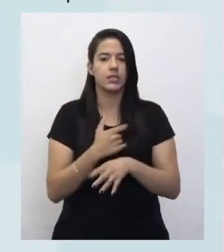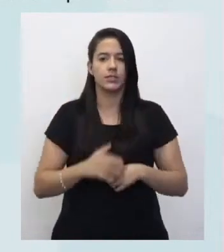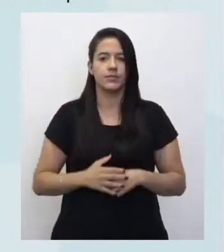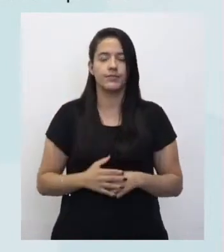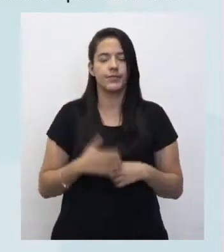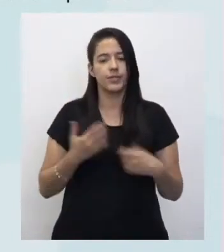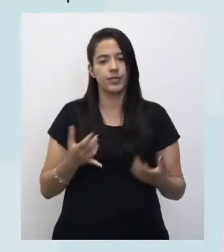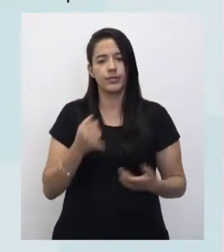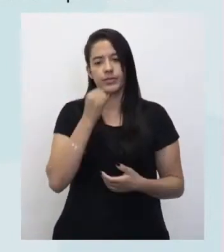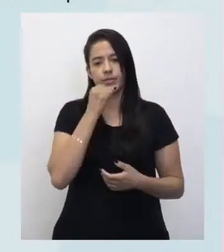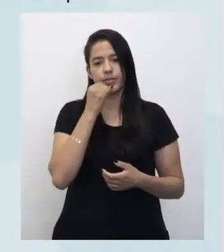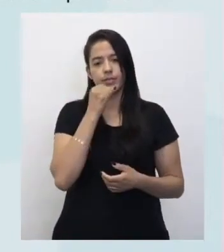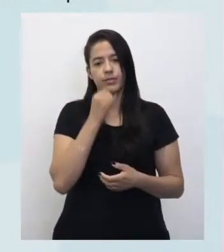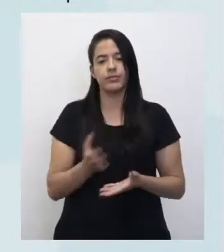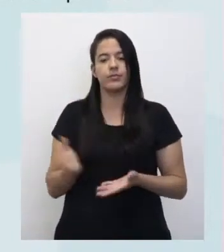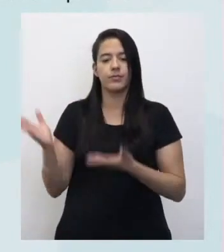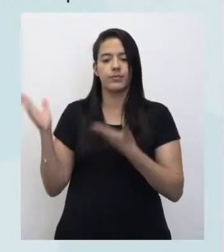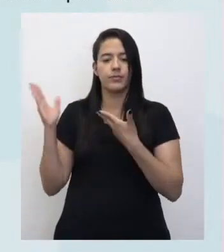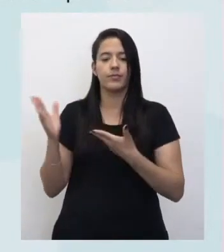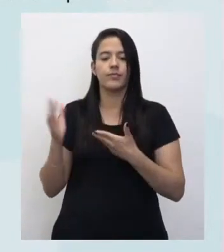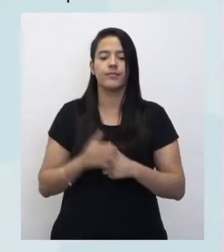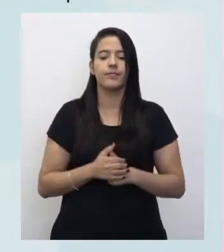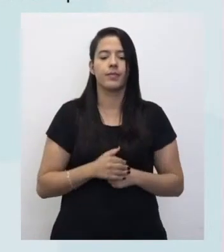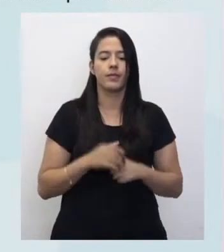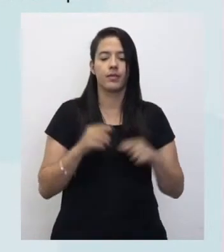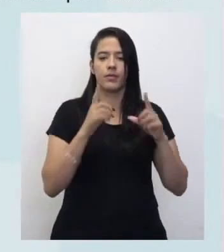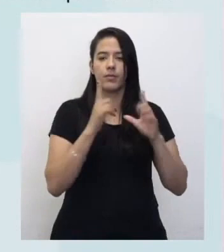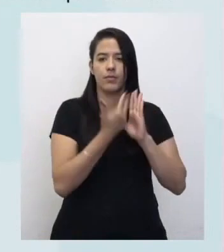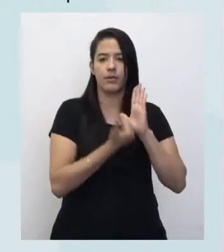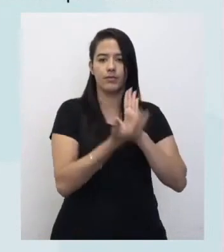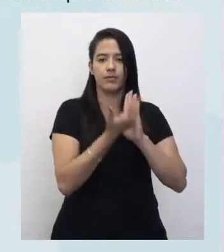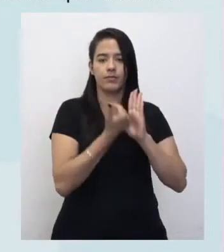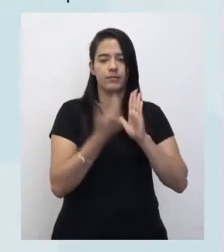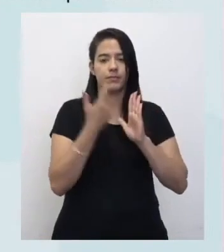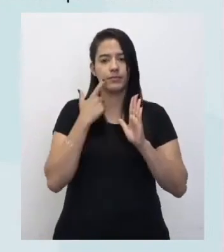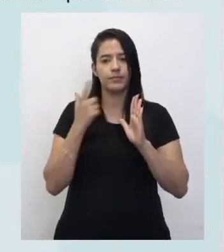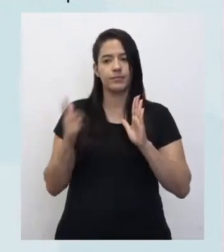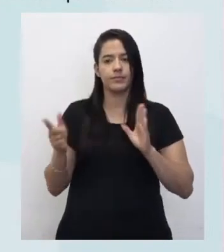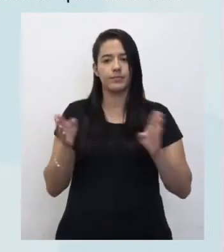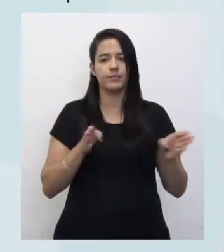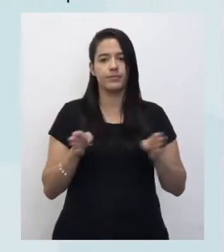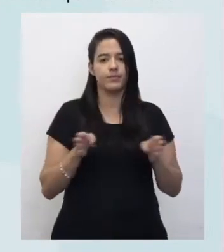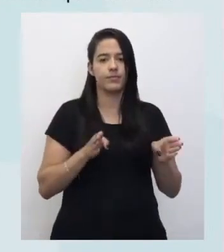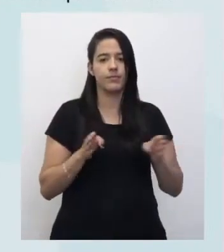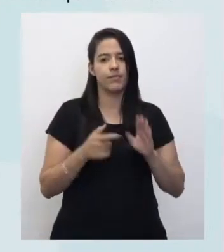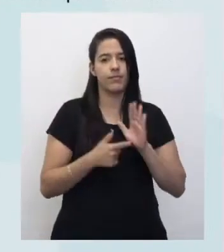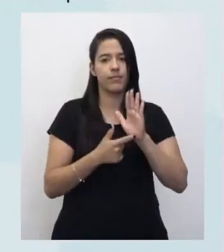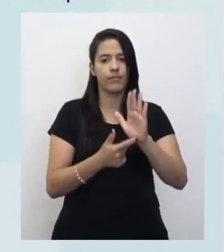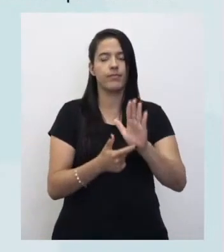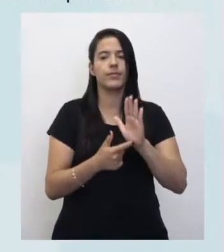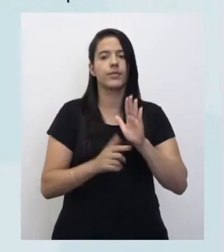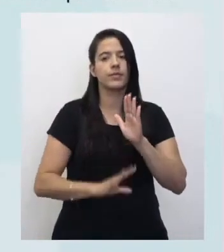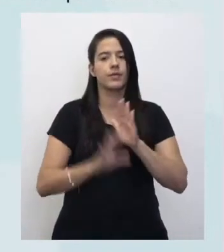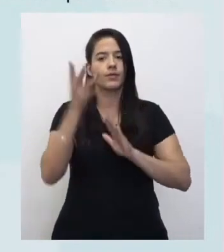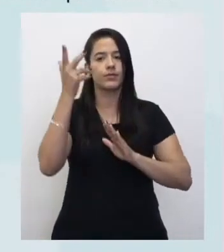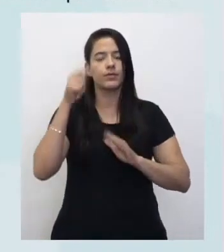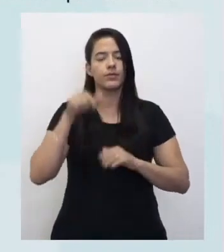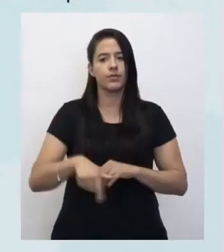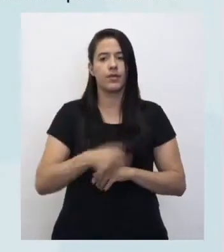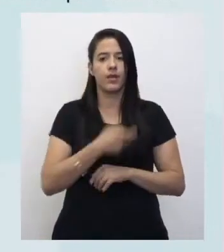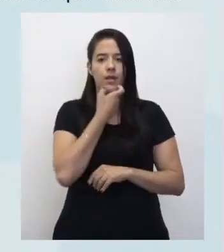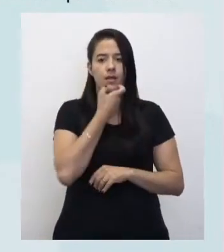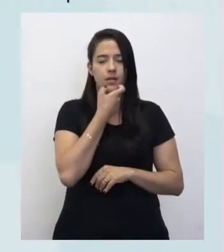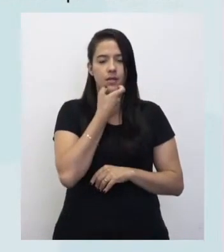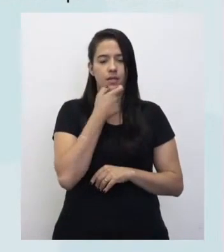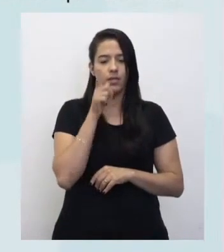um exemplo de um burgo, né? Uma gravura aí da época que mostra um burgo que existiu na Inglaterra. Então, nós temos